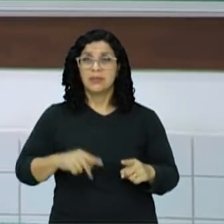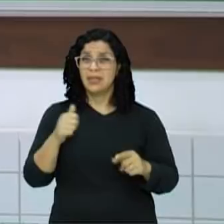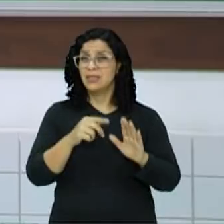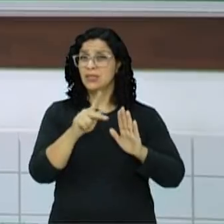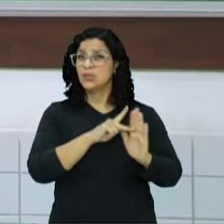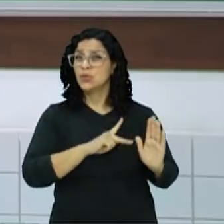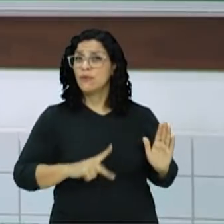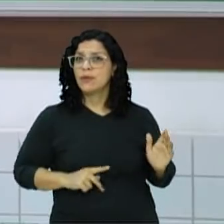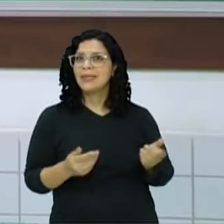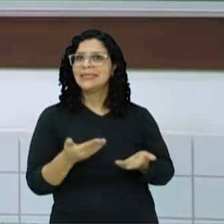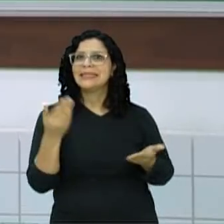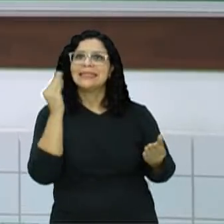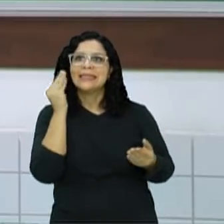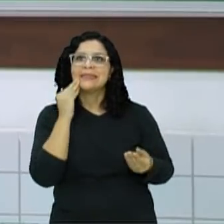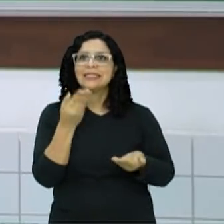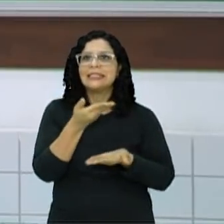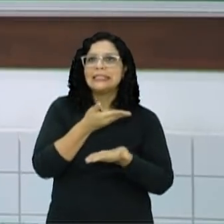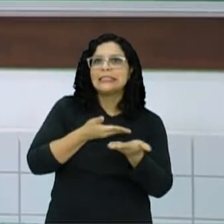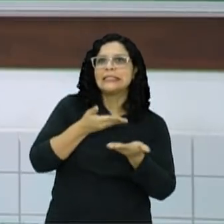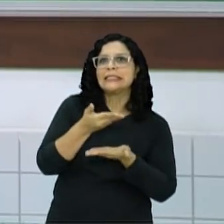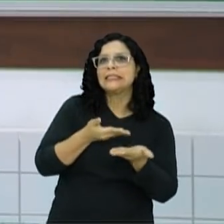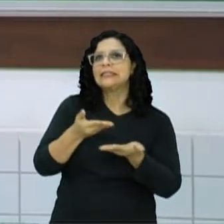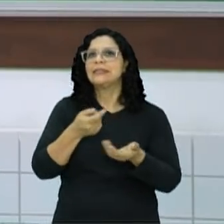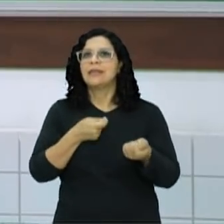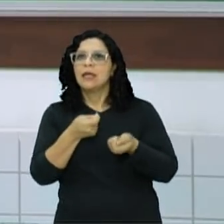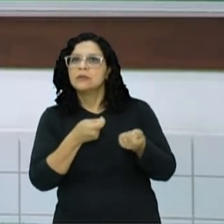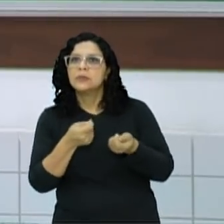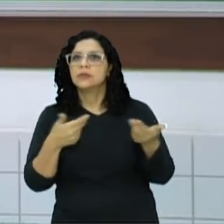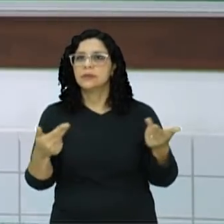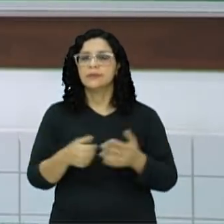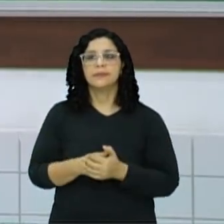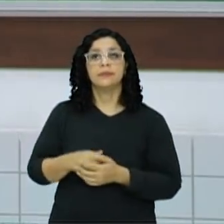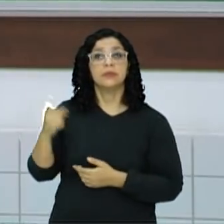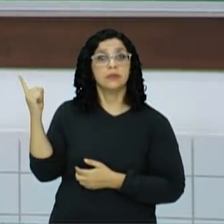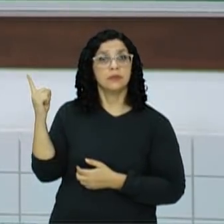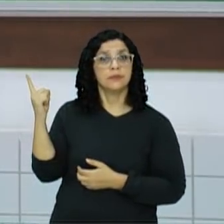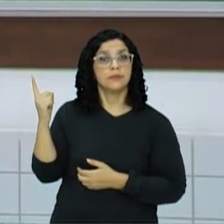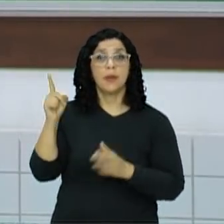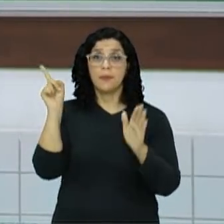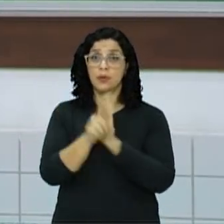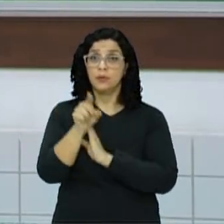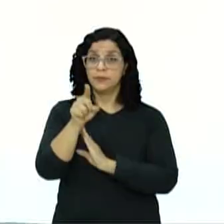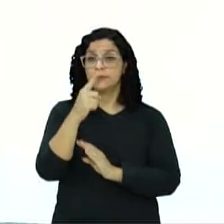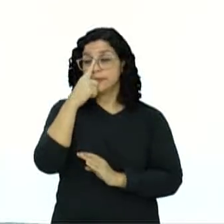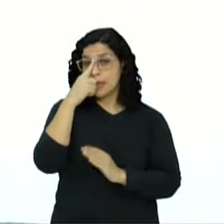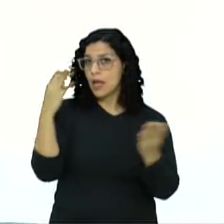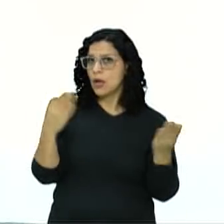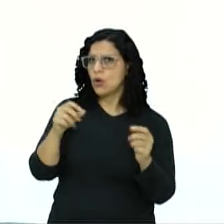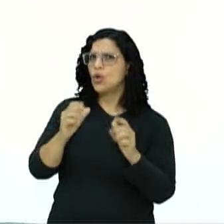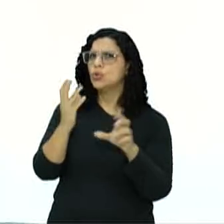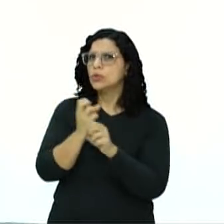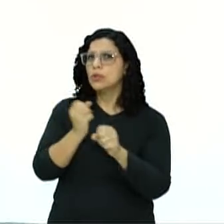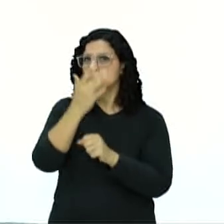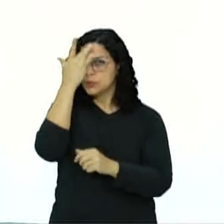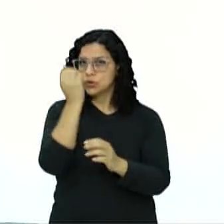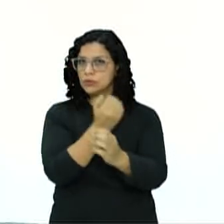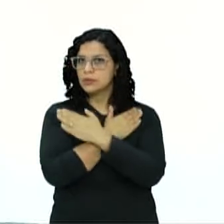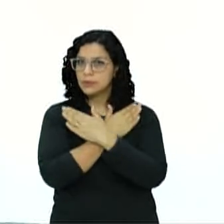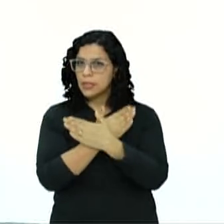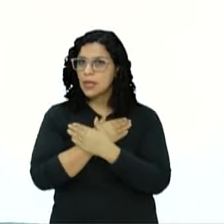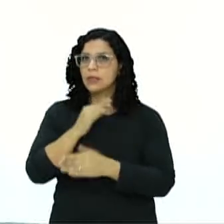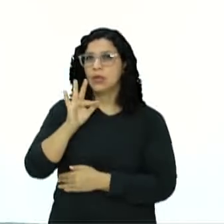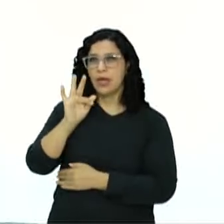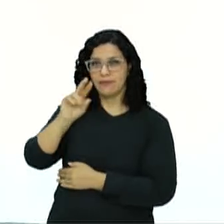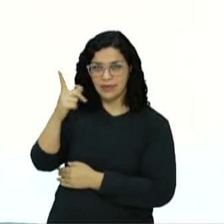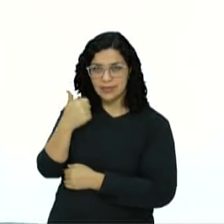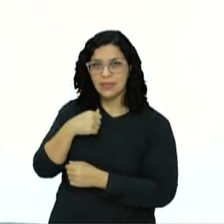para contornar uma crise seguida da outra. Então, um quiz para você. O aumento do desemprego na gestão do